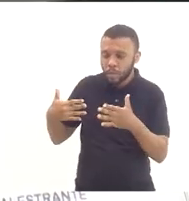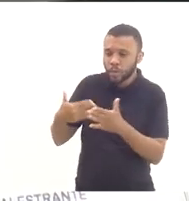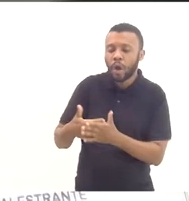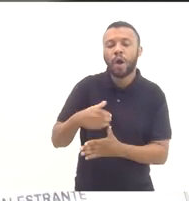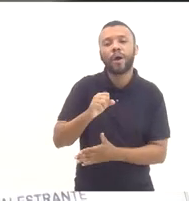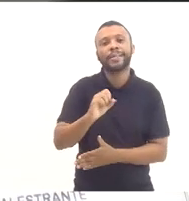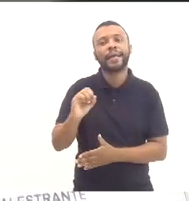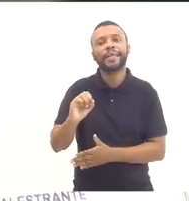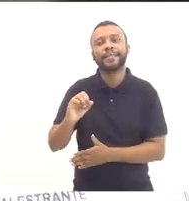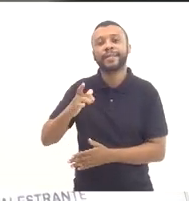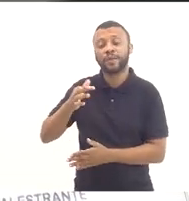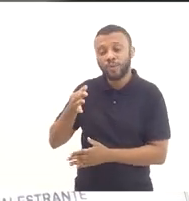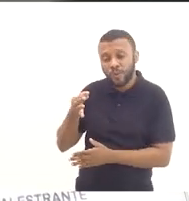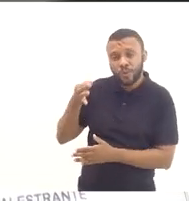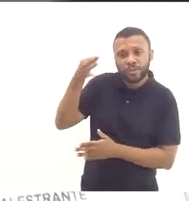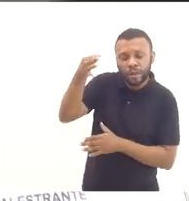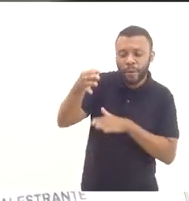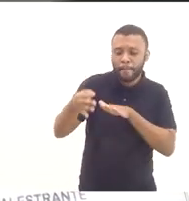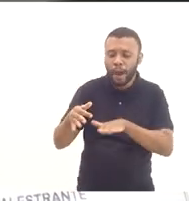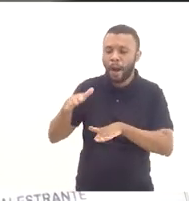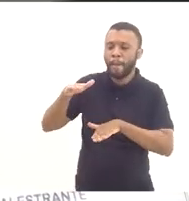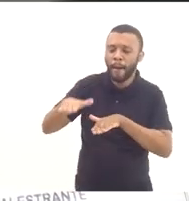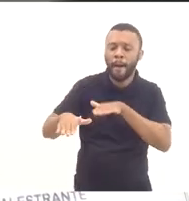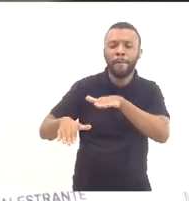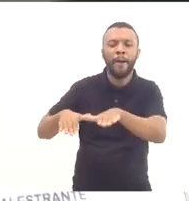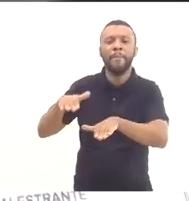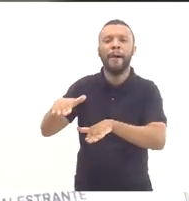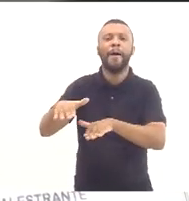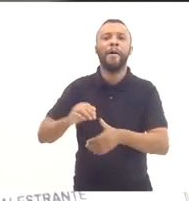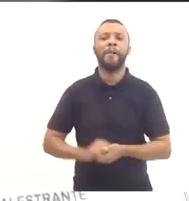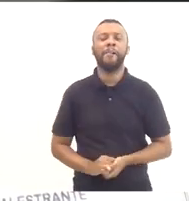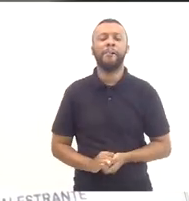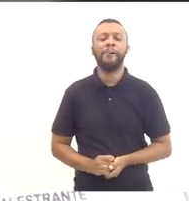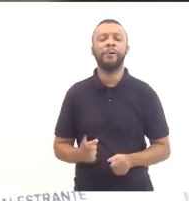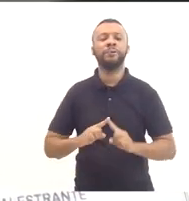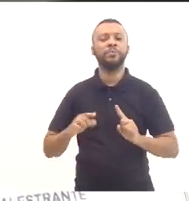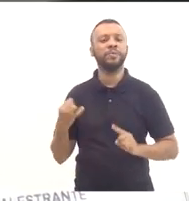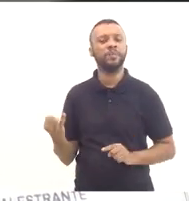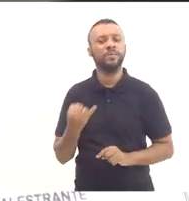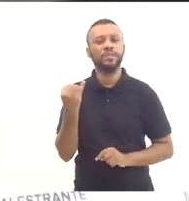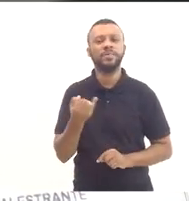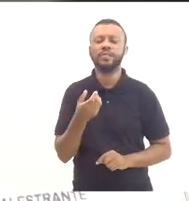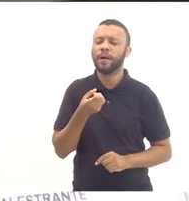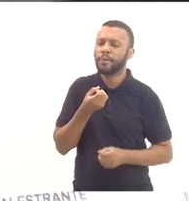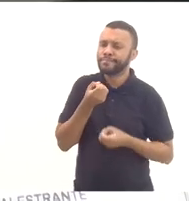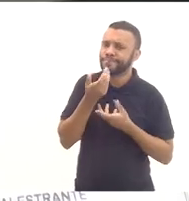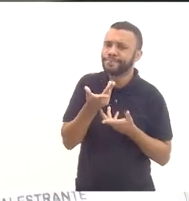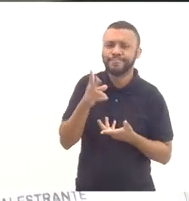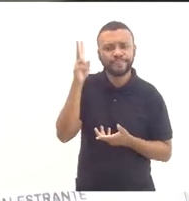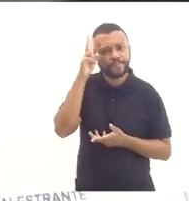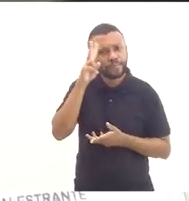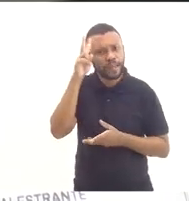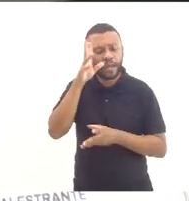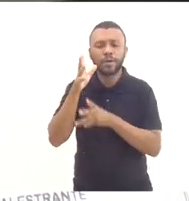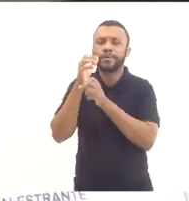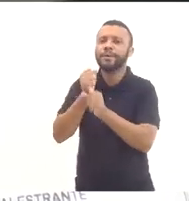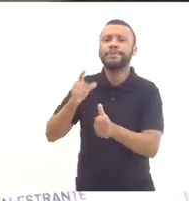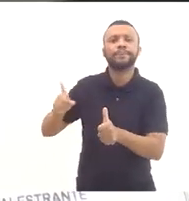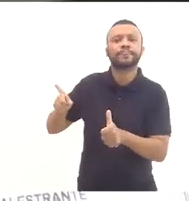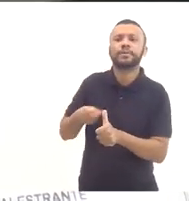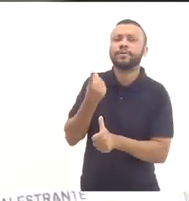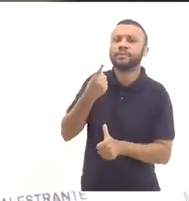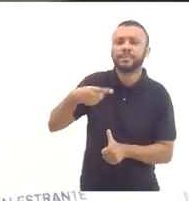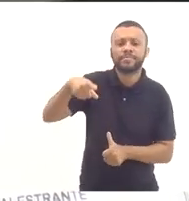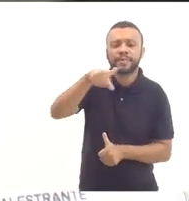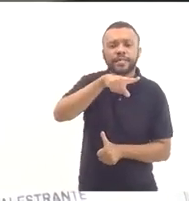800 para para caminhar mas é importante né contar essa história é a primeiramente para que